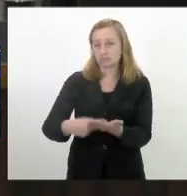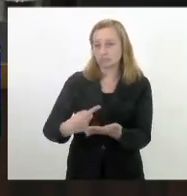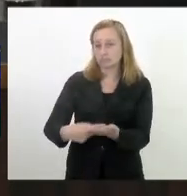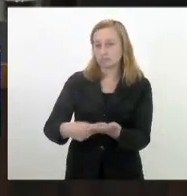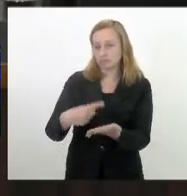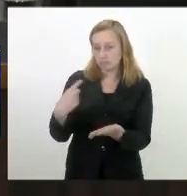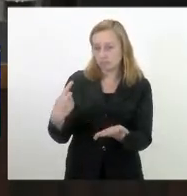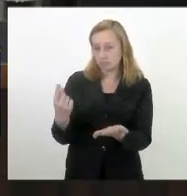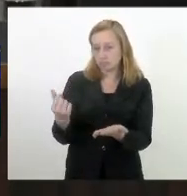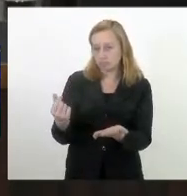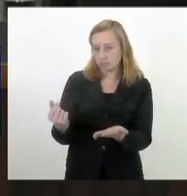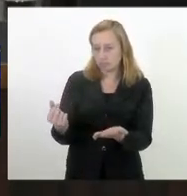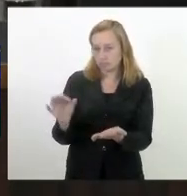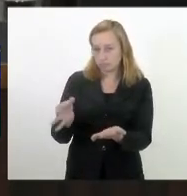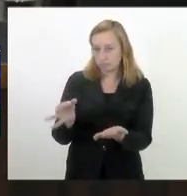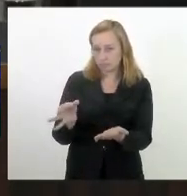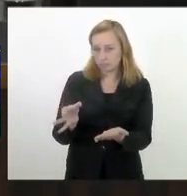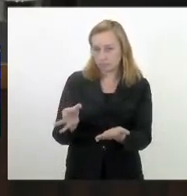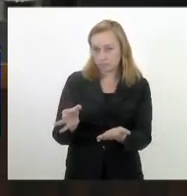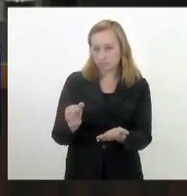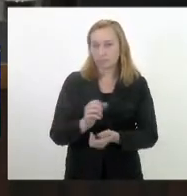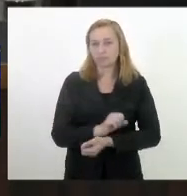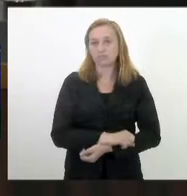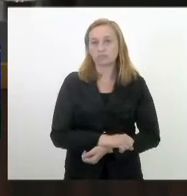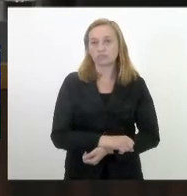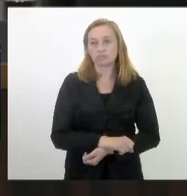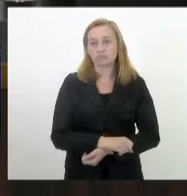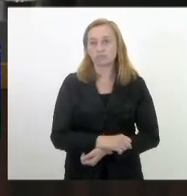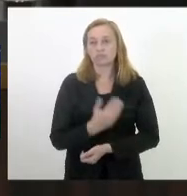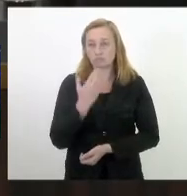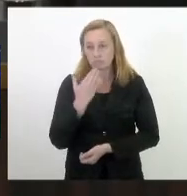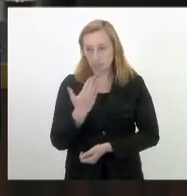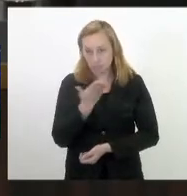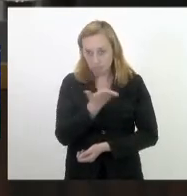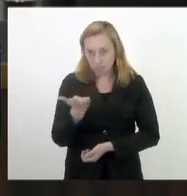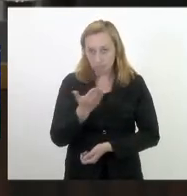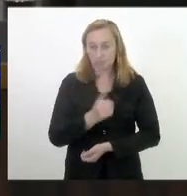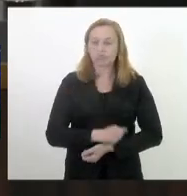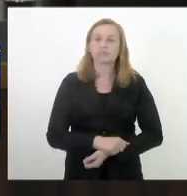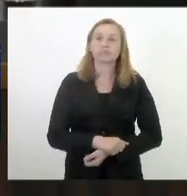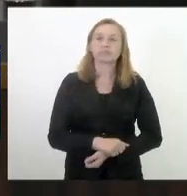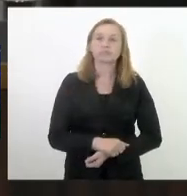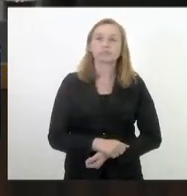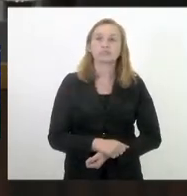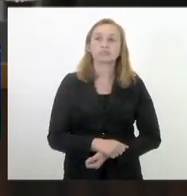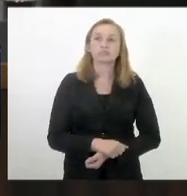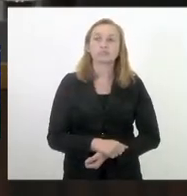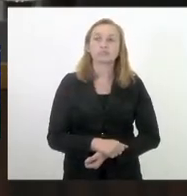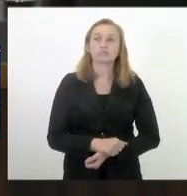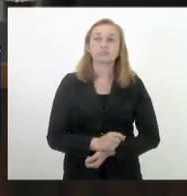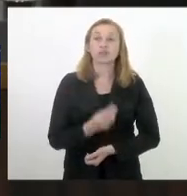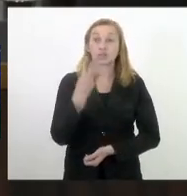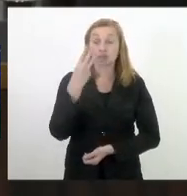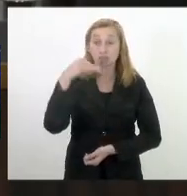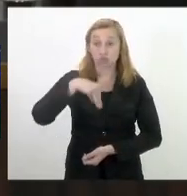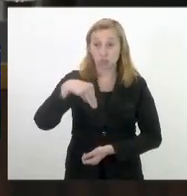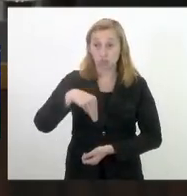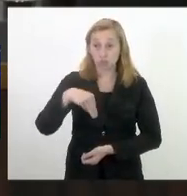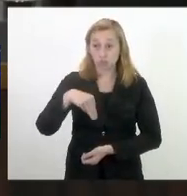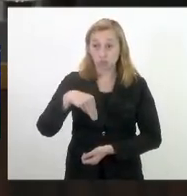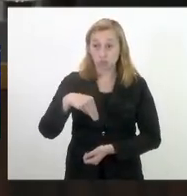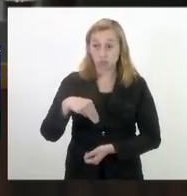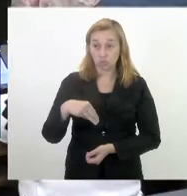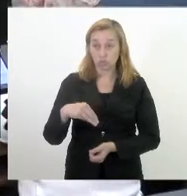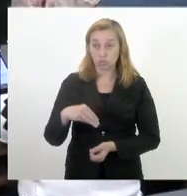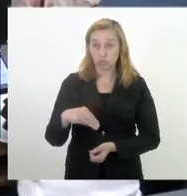do valor? Sim. Ali, por favor. Está, a presidência vai suspender por 3 minutos a presente sessão.